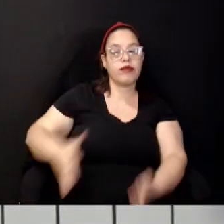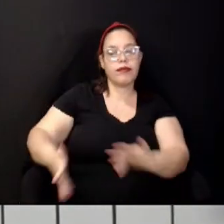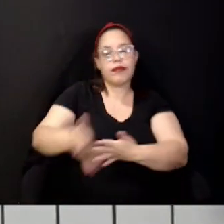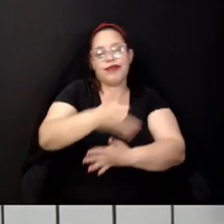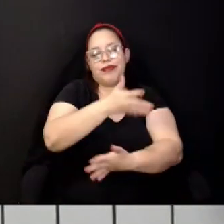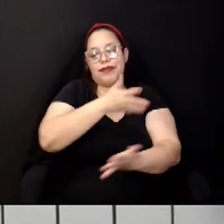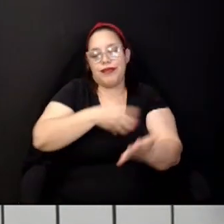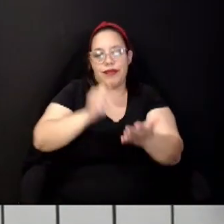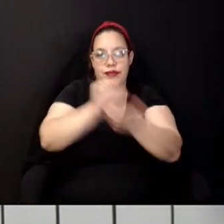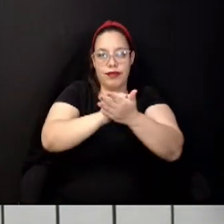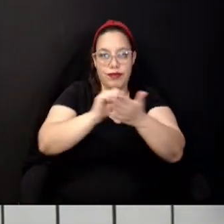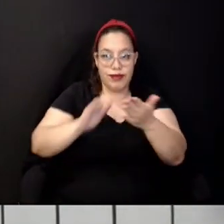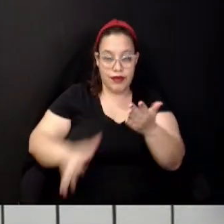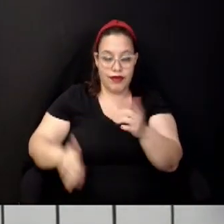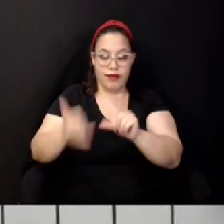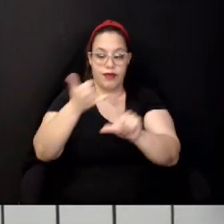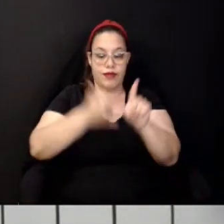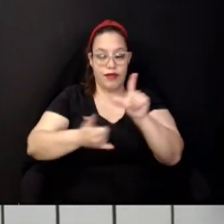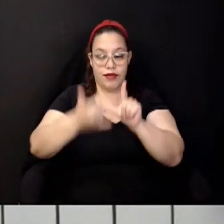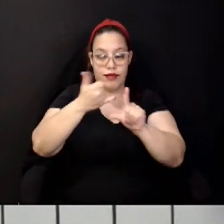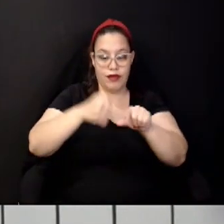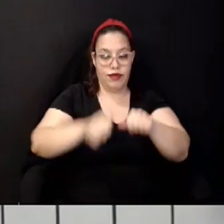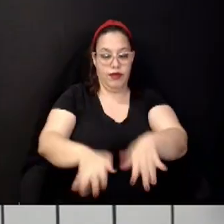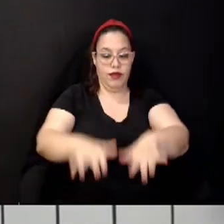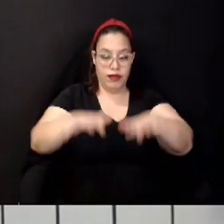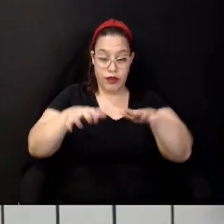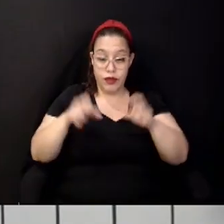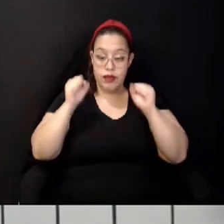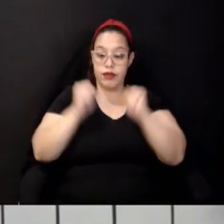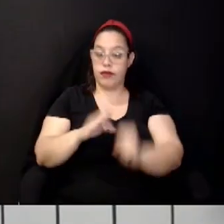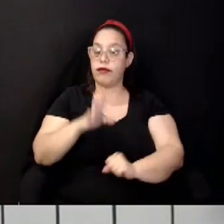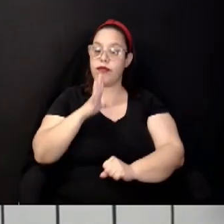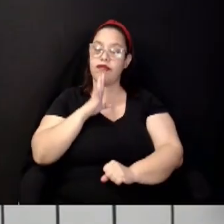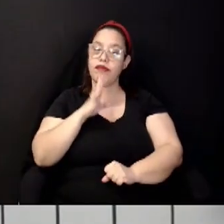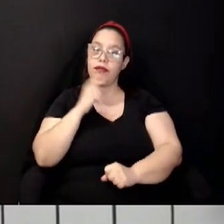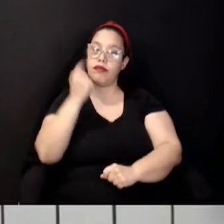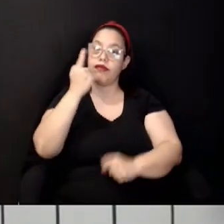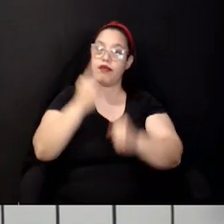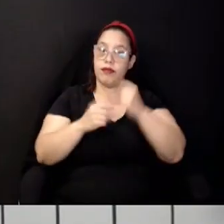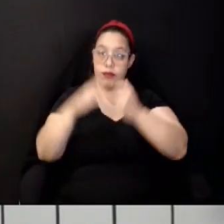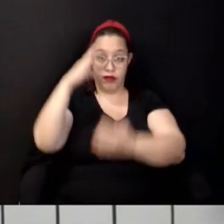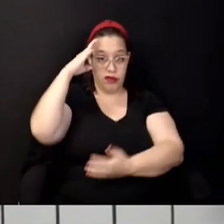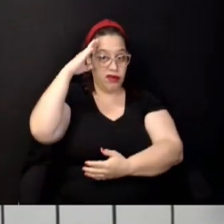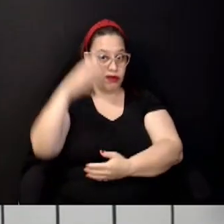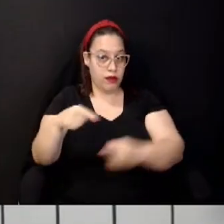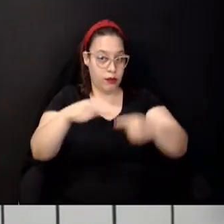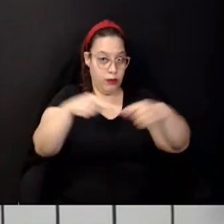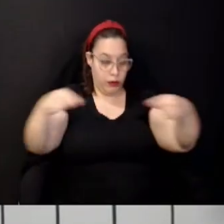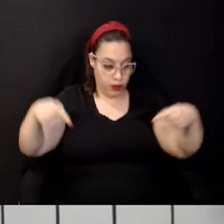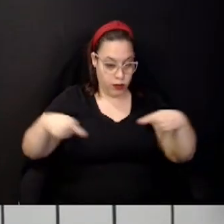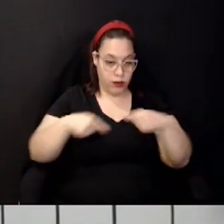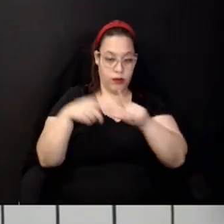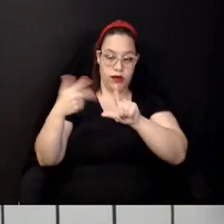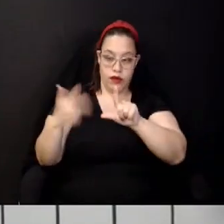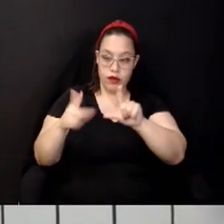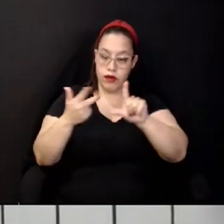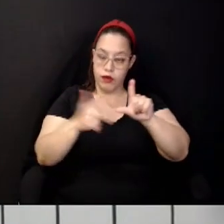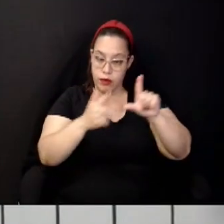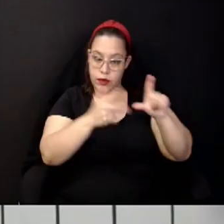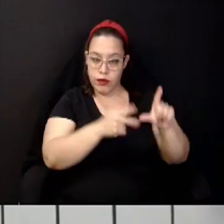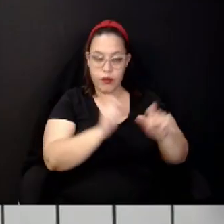atividades lúdicas no plenário, puderam conhecer alguns dos principais espaços do Poder Legislativo e ainda